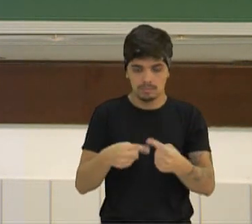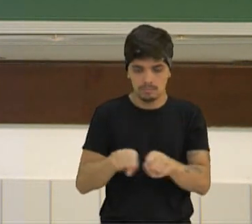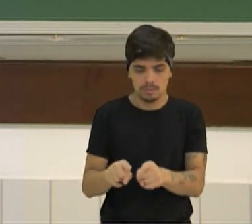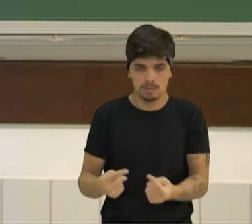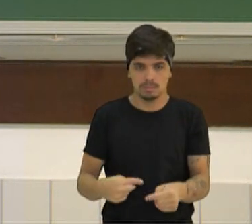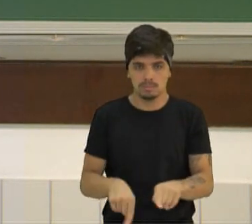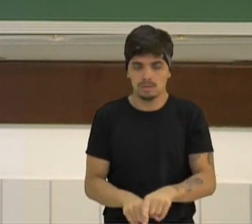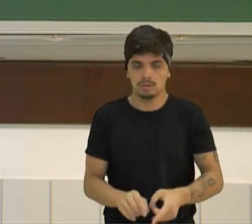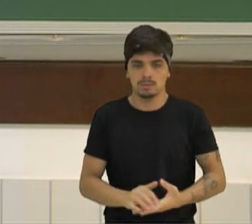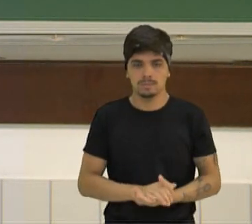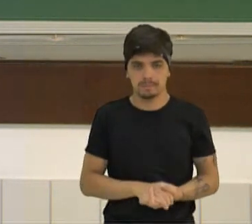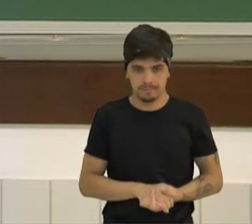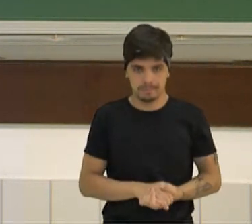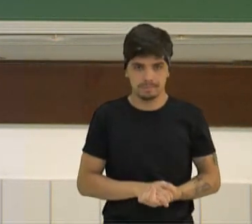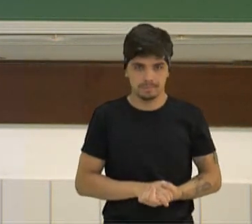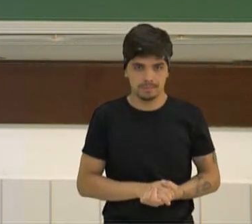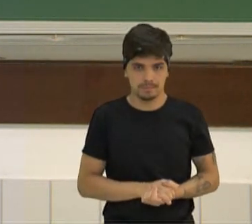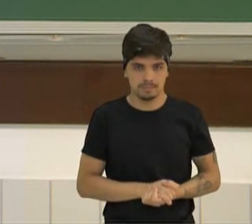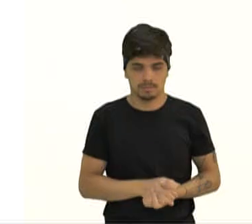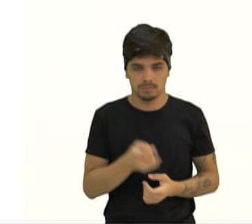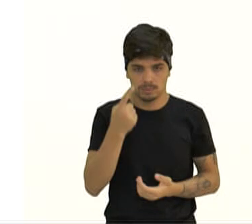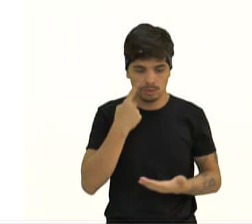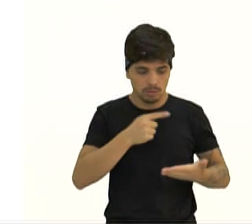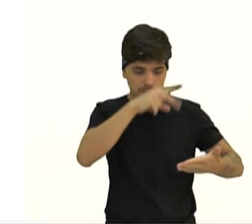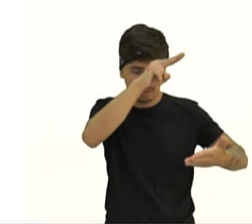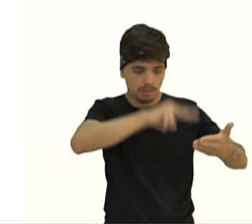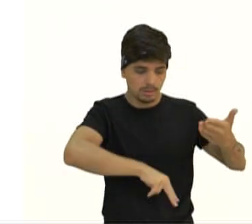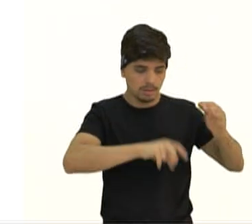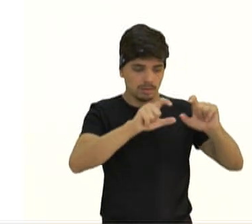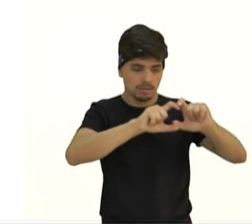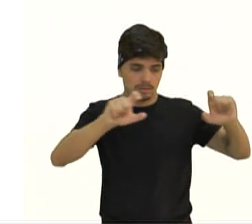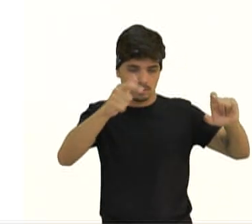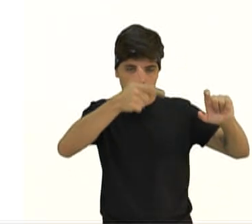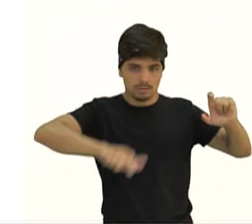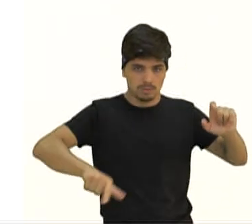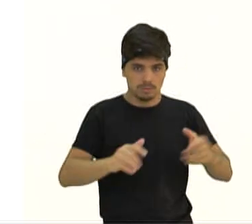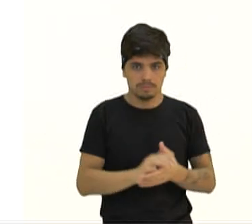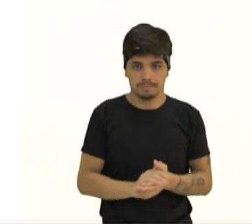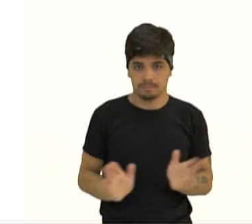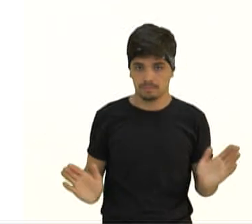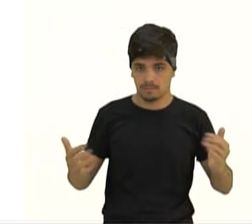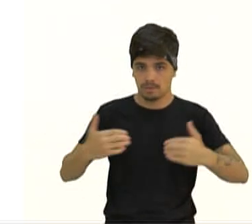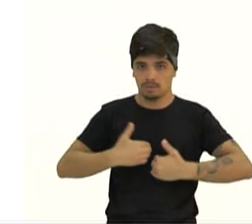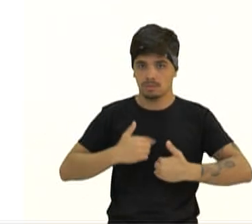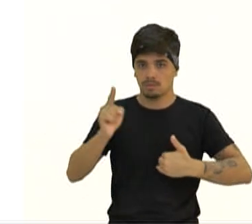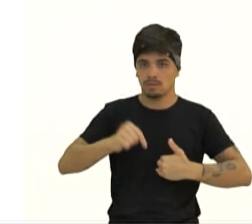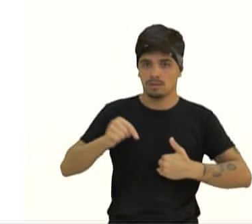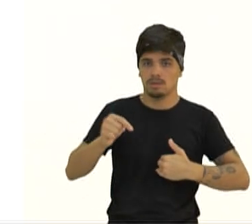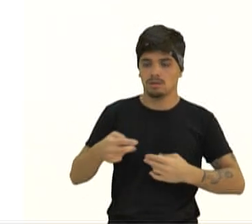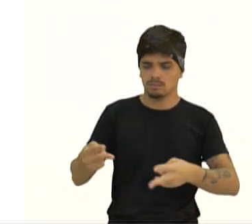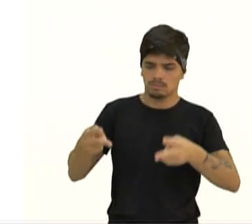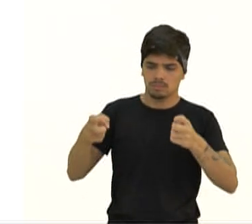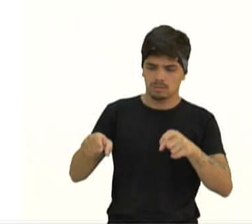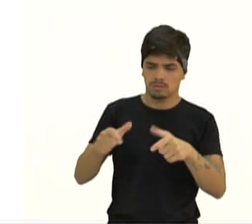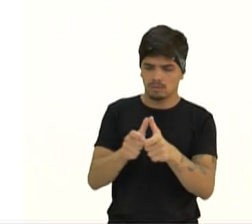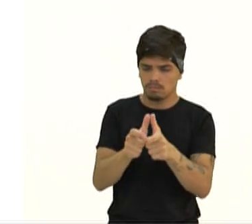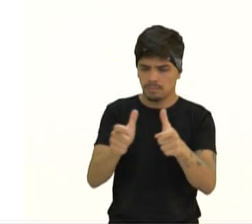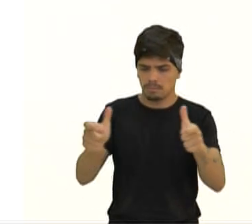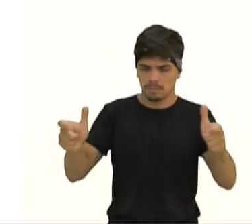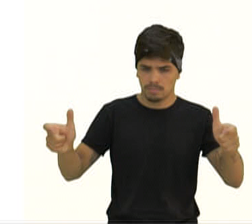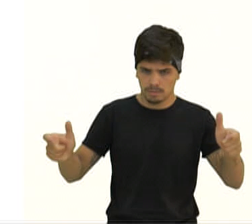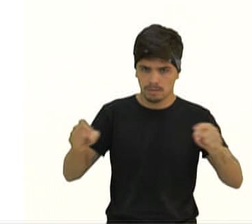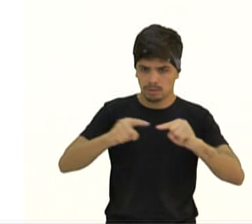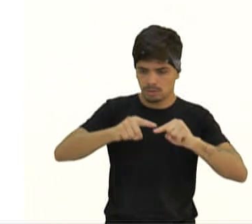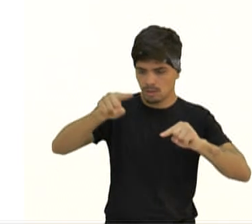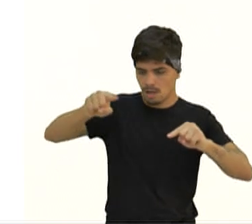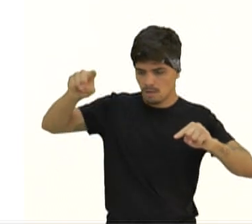vamos ver o exercício então Releia o enunciado da tirinha o autismo é um espectro com uma ampla